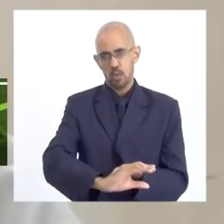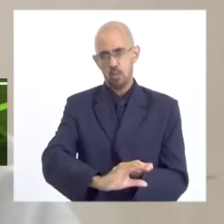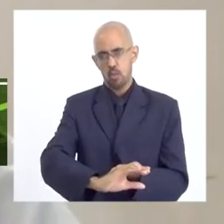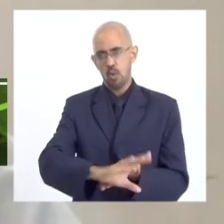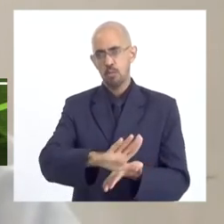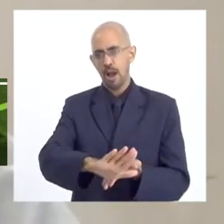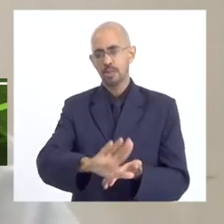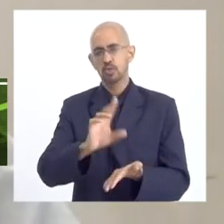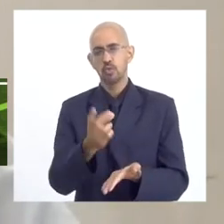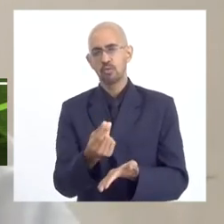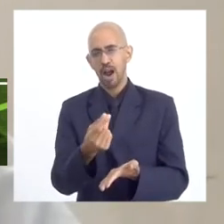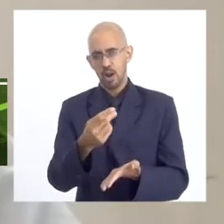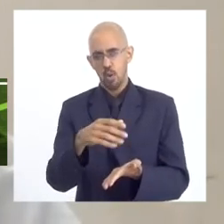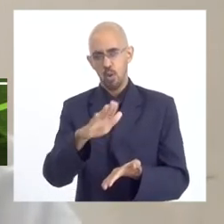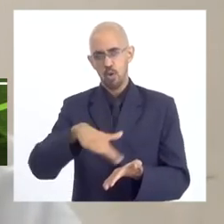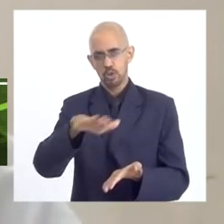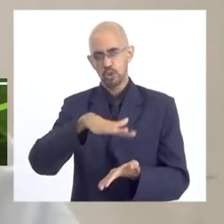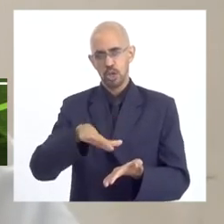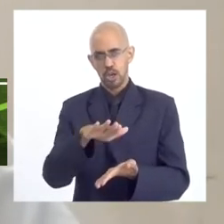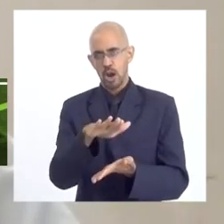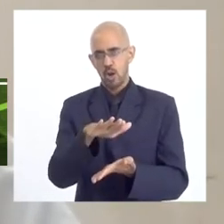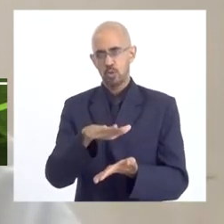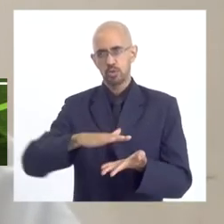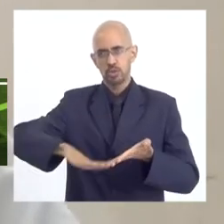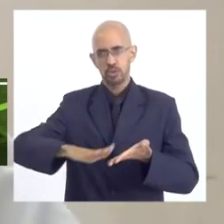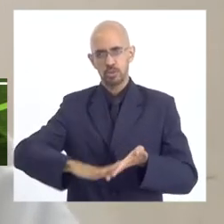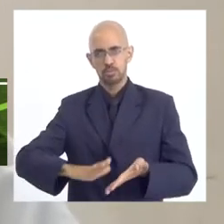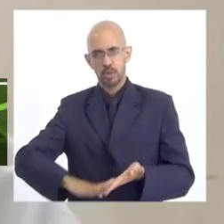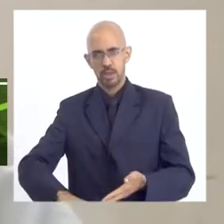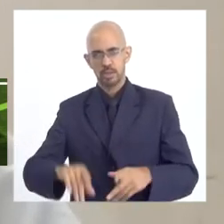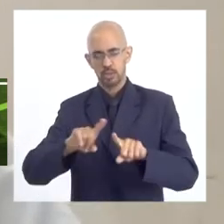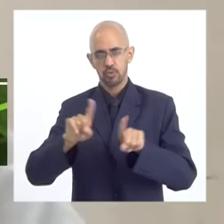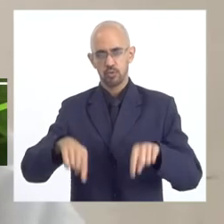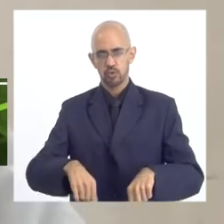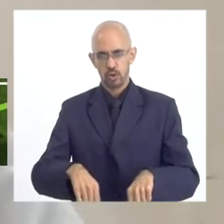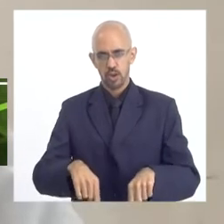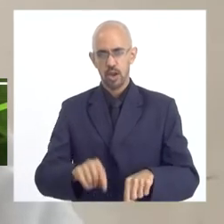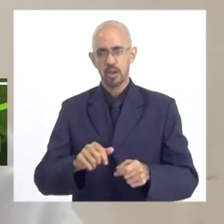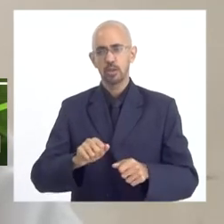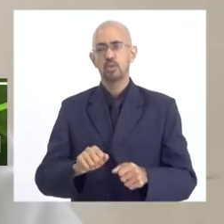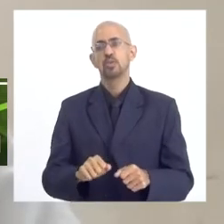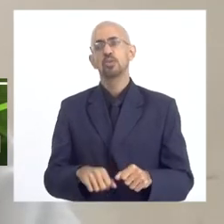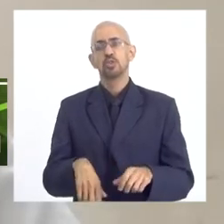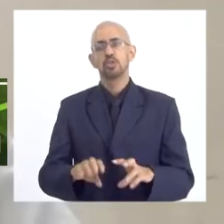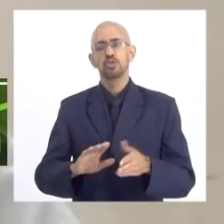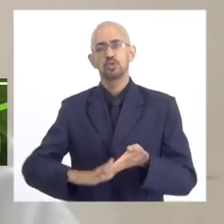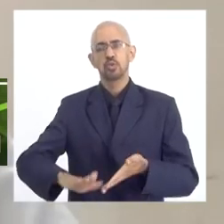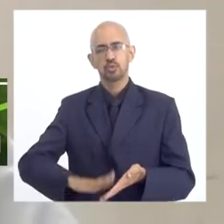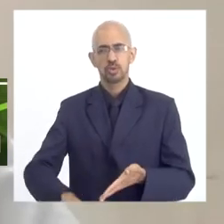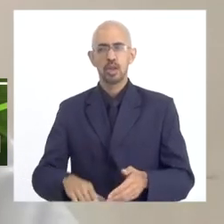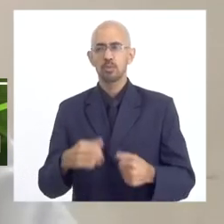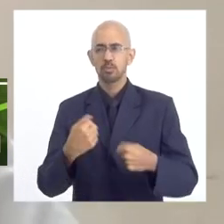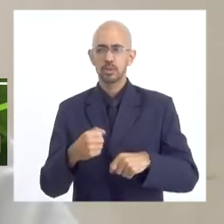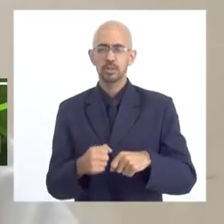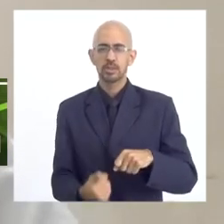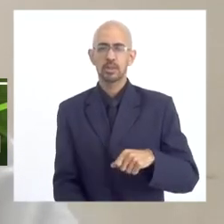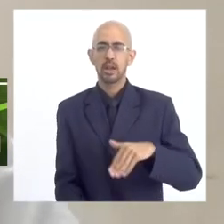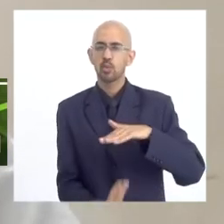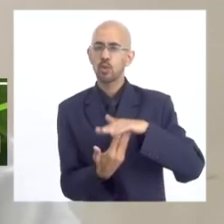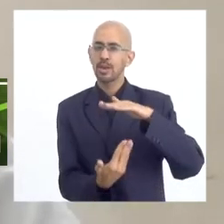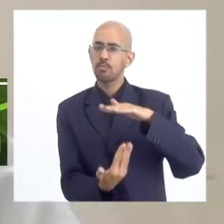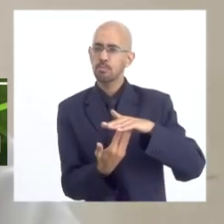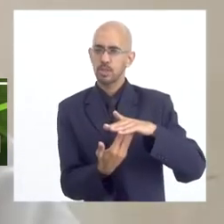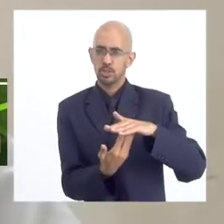valor apurado global de despesas de pessoal e custeio deverão estar dentro do teto.